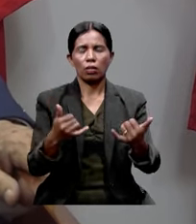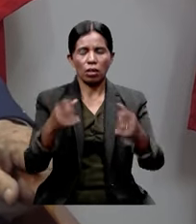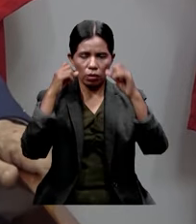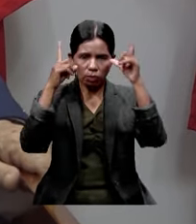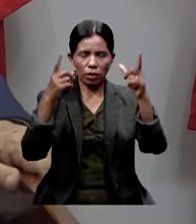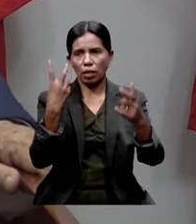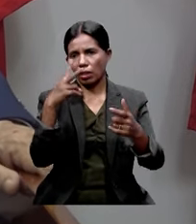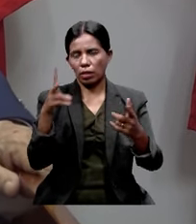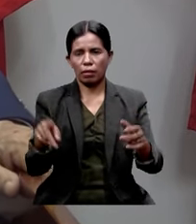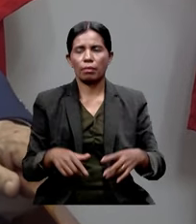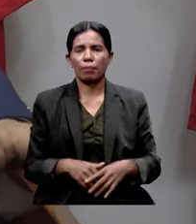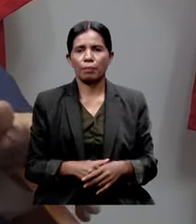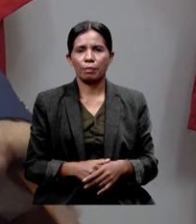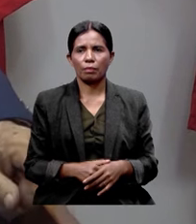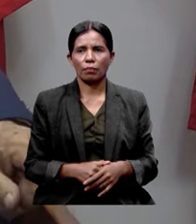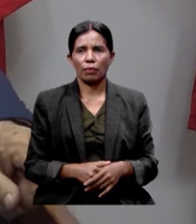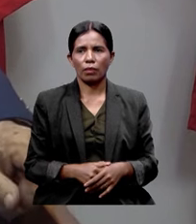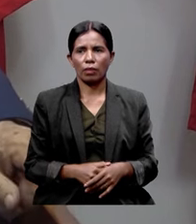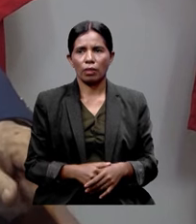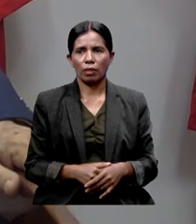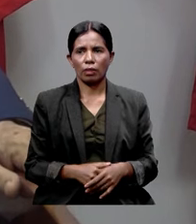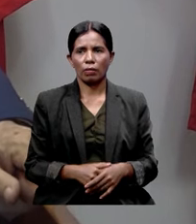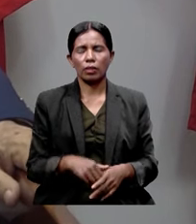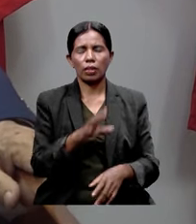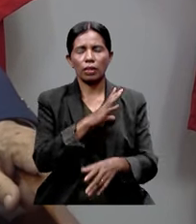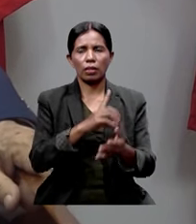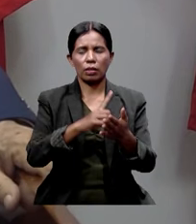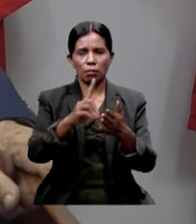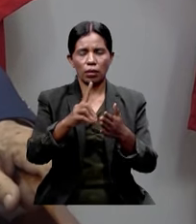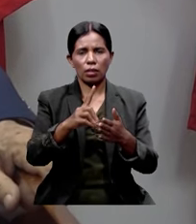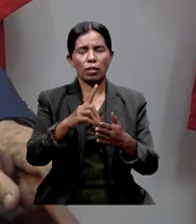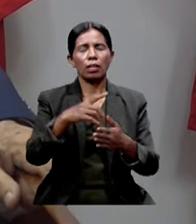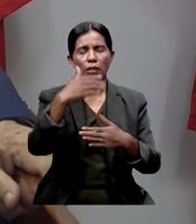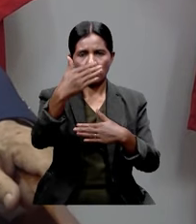reira né. Não só a gente a semana Roma.